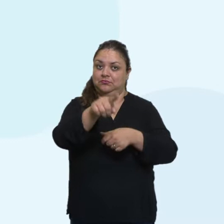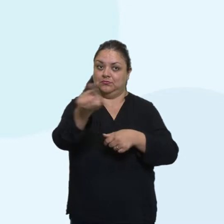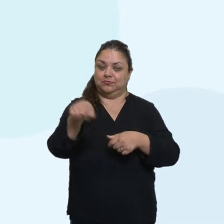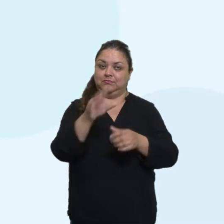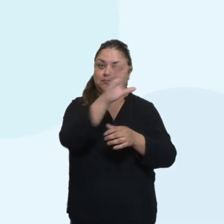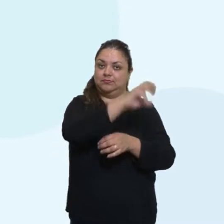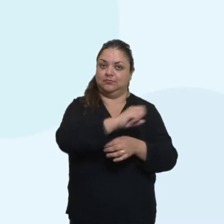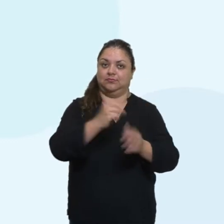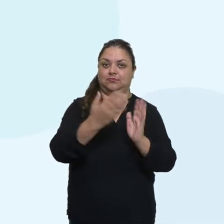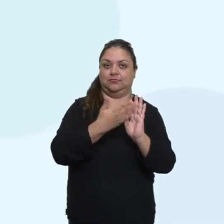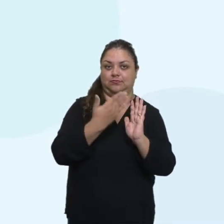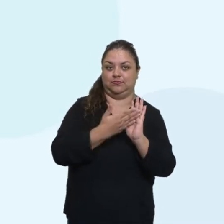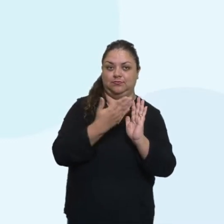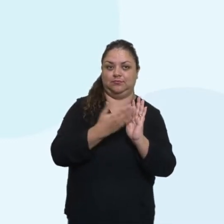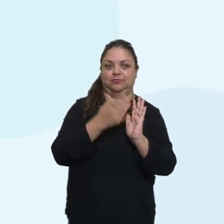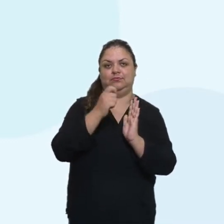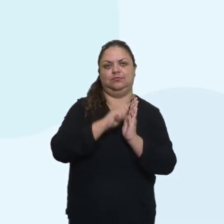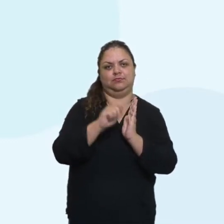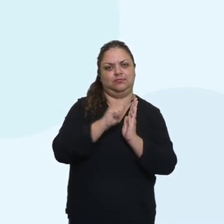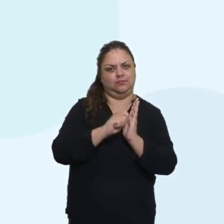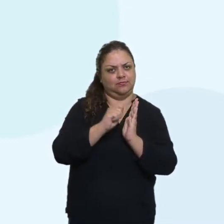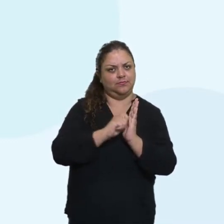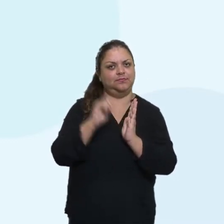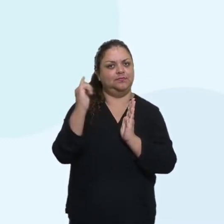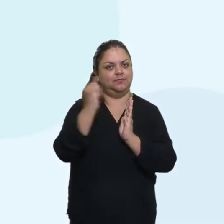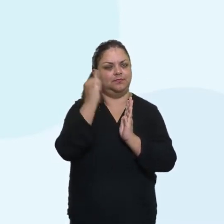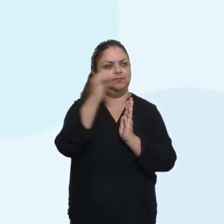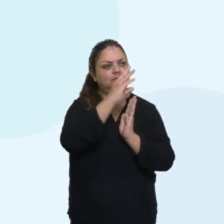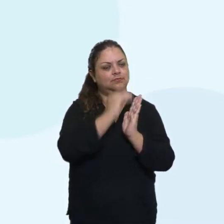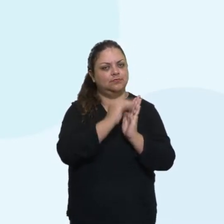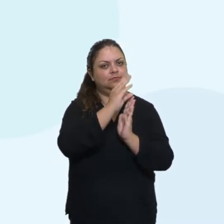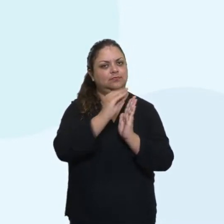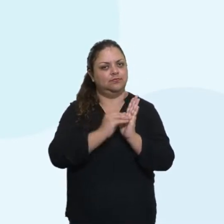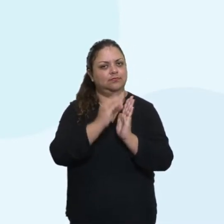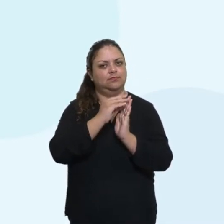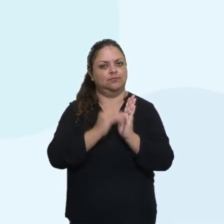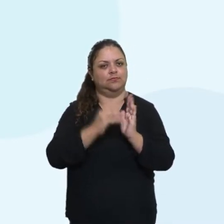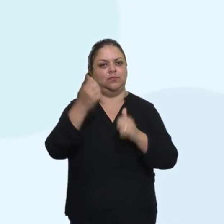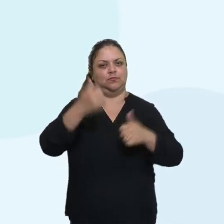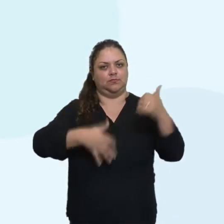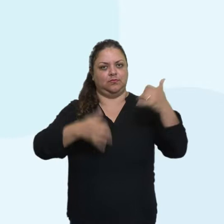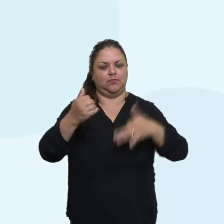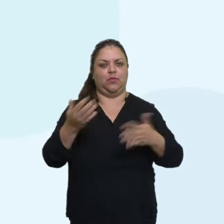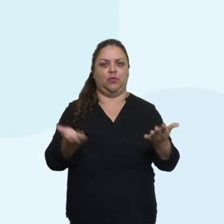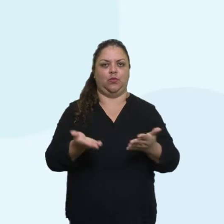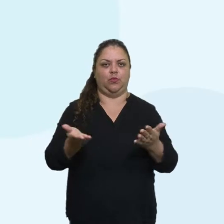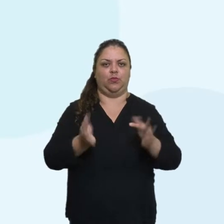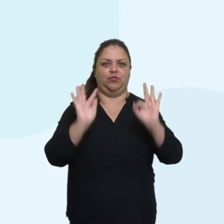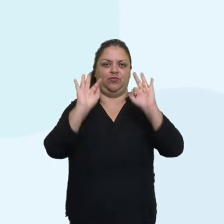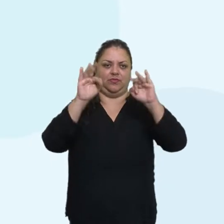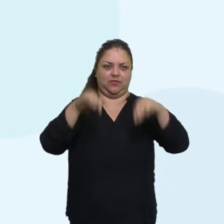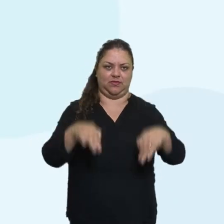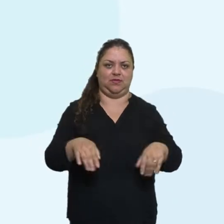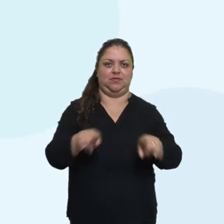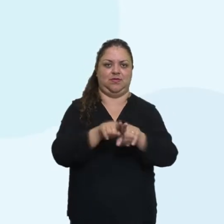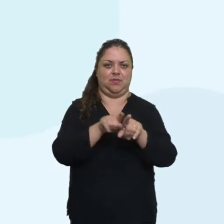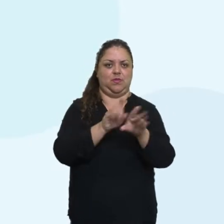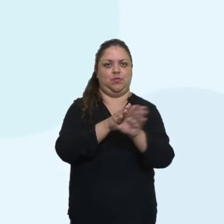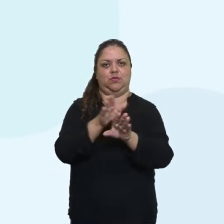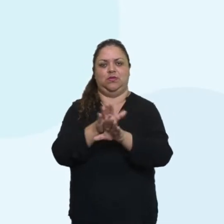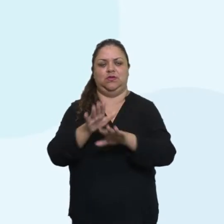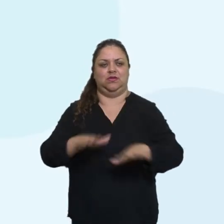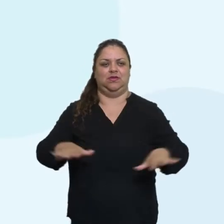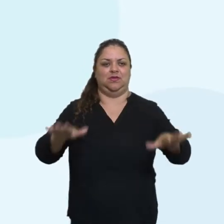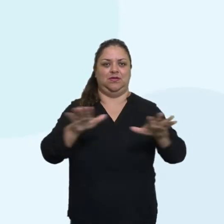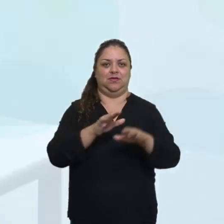aí né para lotar e algumas coisas importantes sobre o fechamento sobre o conselho e tudo mais que a gente vem fazendo ao longo aí de